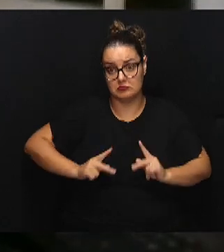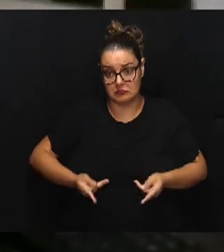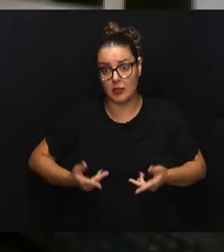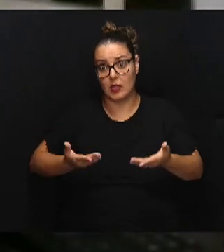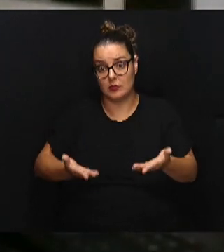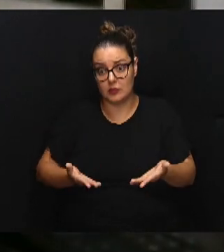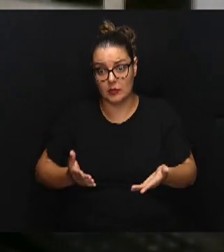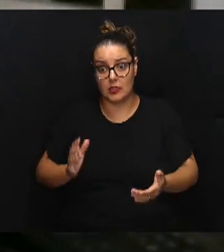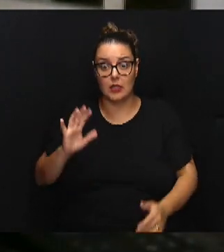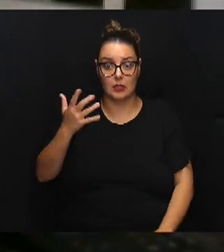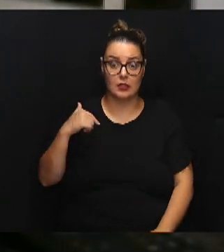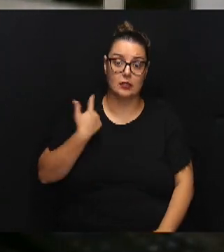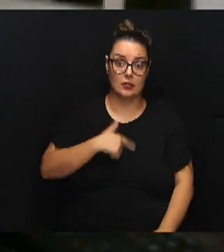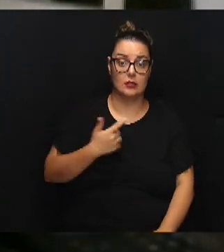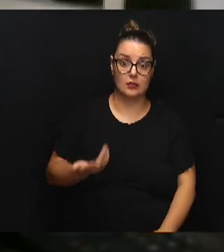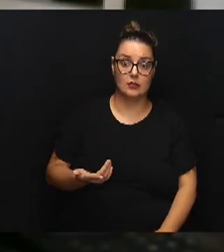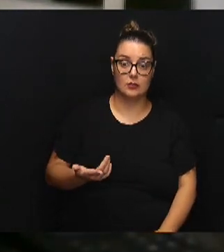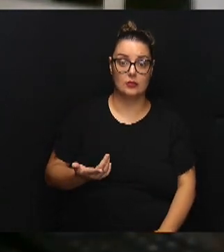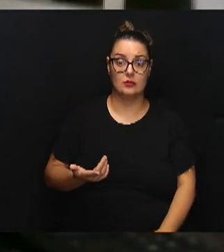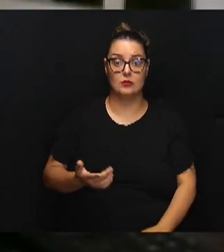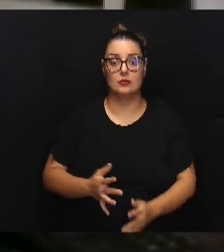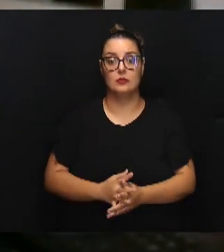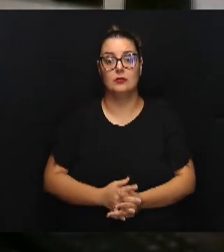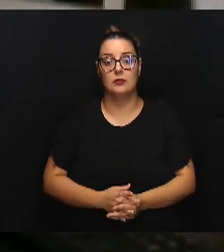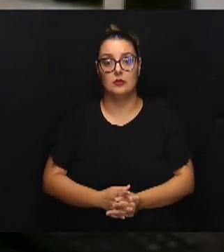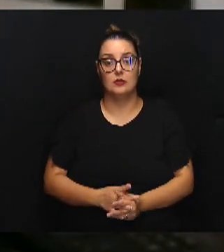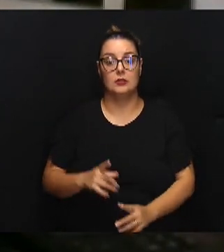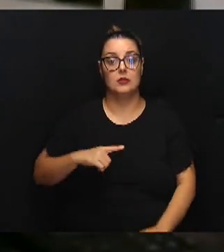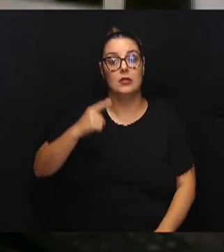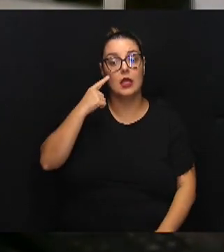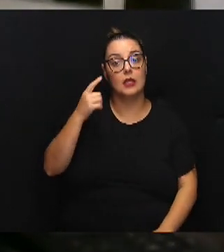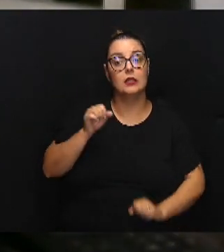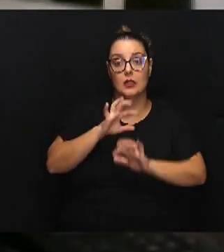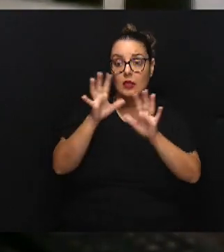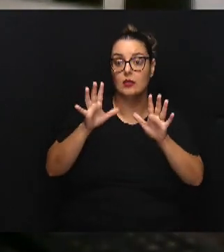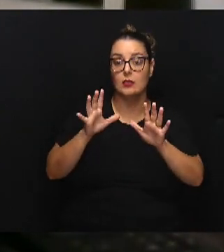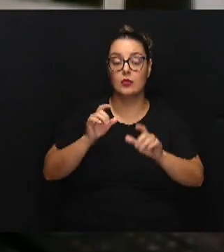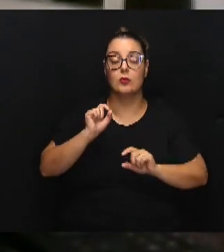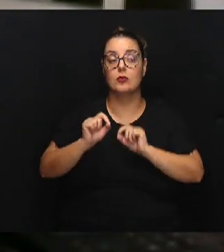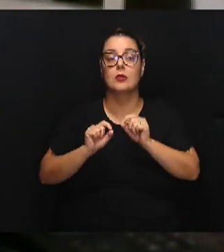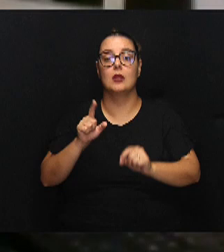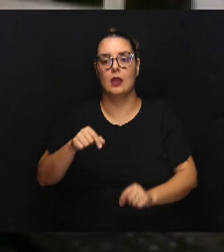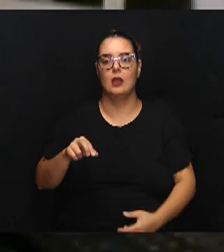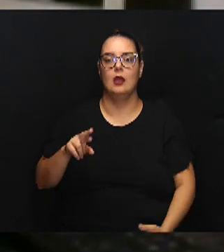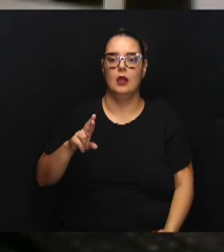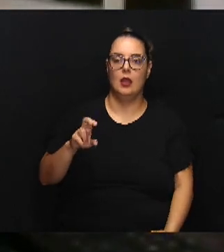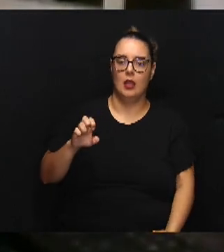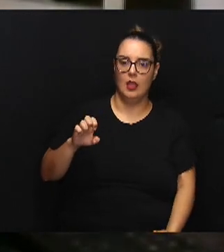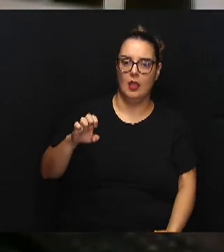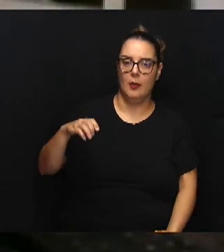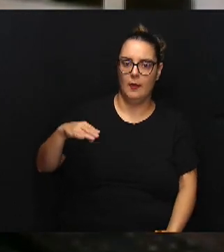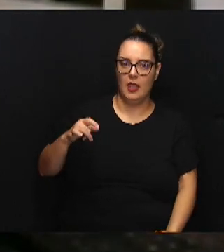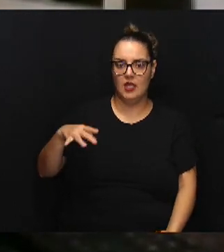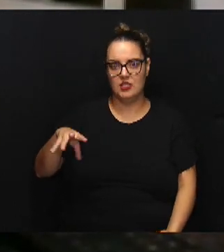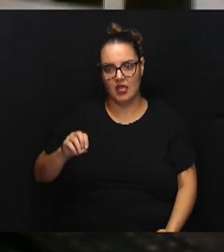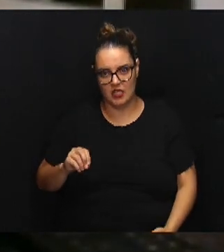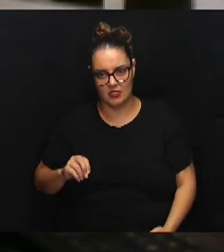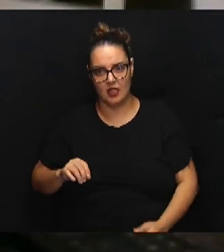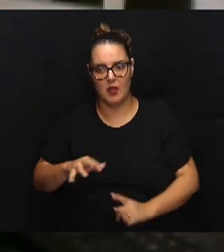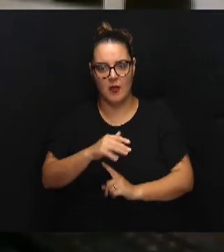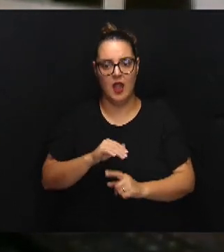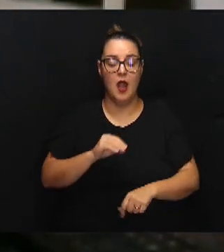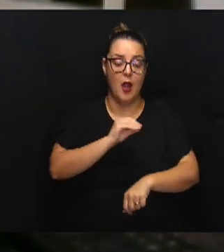E aí a gente, né, devido a isso, a gente tem ideia clara que é fazer a remediação ambiental, proteger as pessoas, proteger